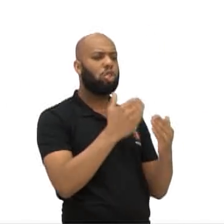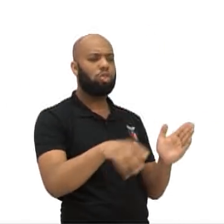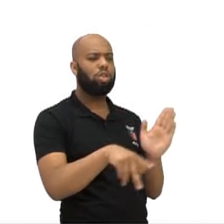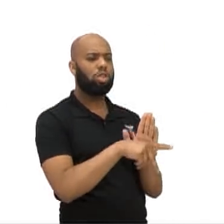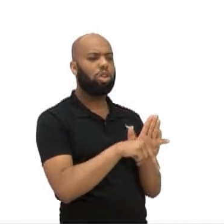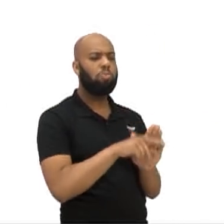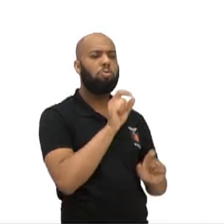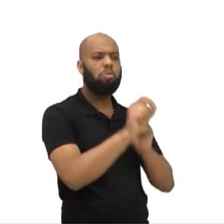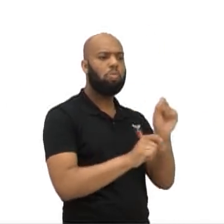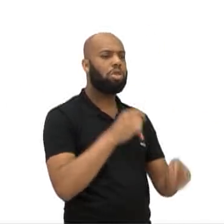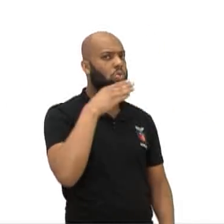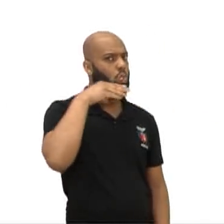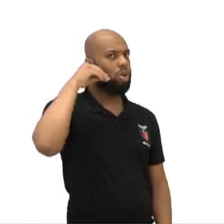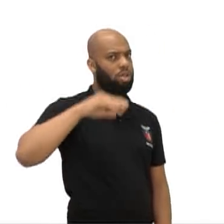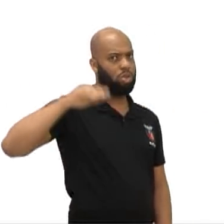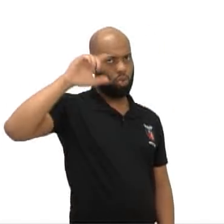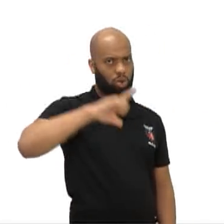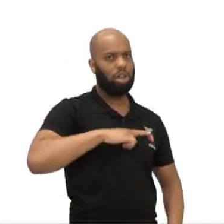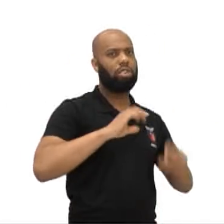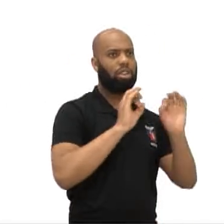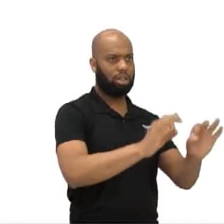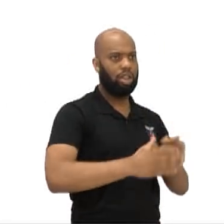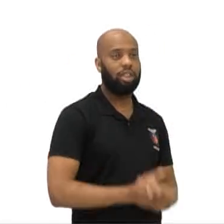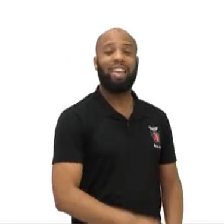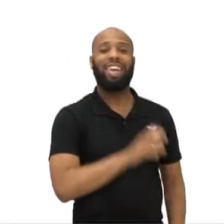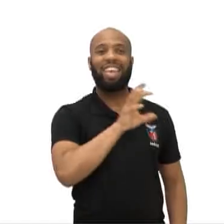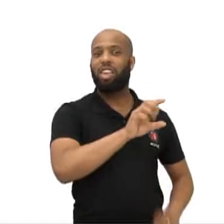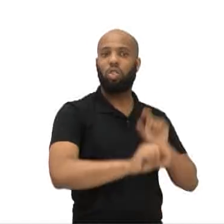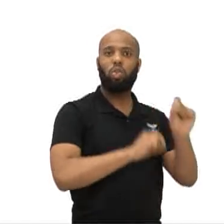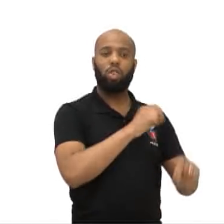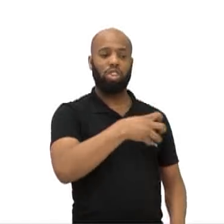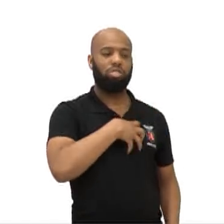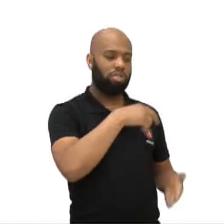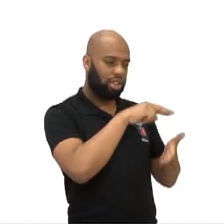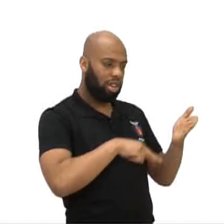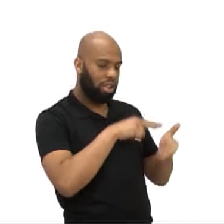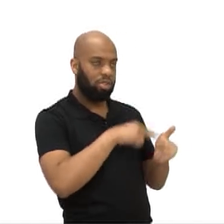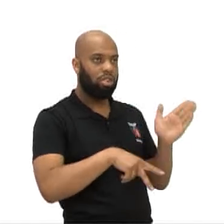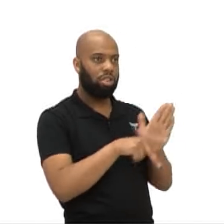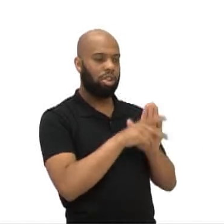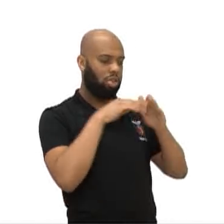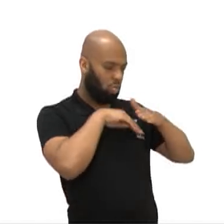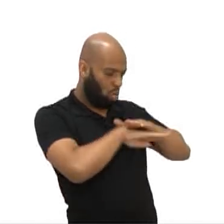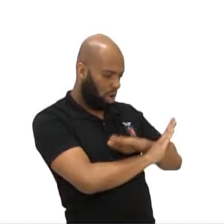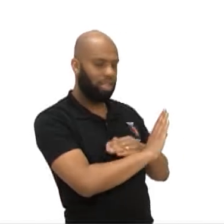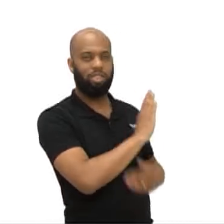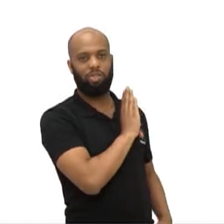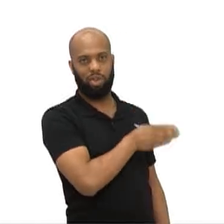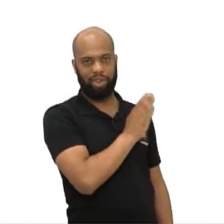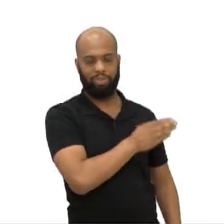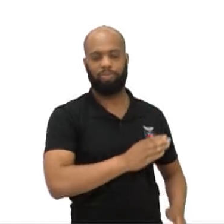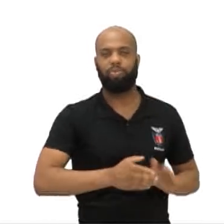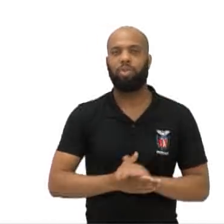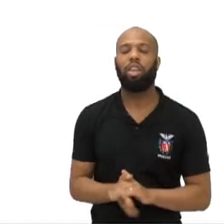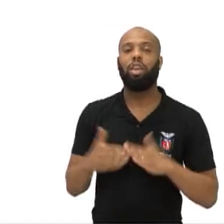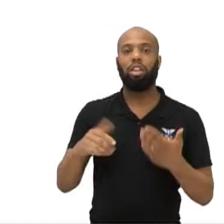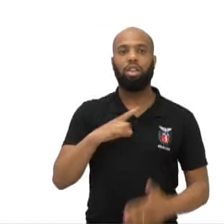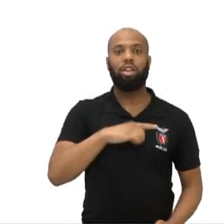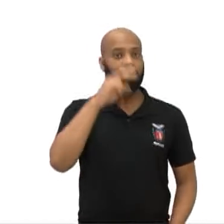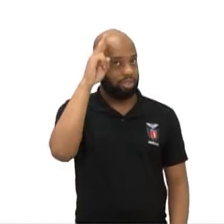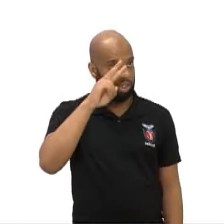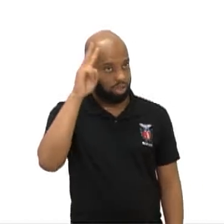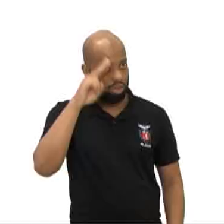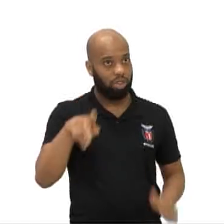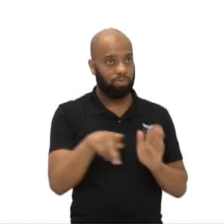dos adultos. Esta é simplesmente uma leitura para guardar no coração. Então a gente tem aqui a